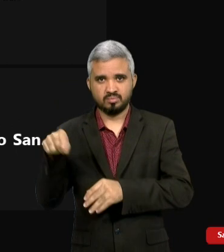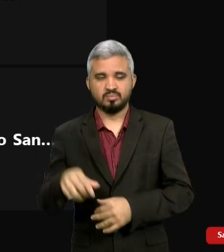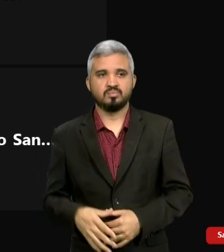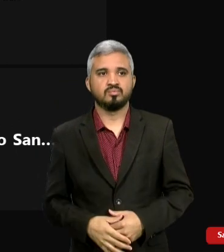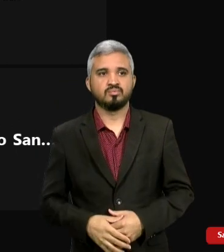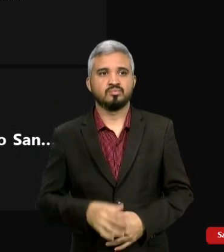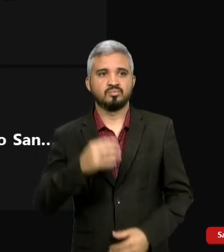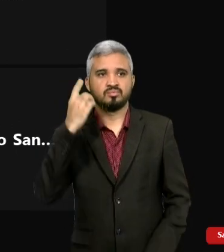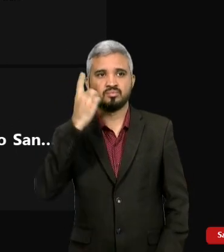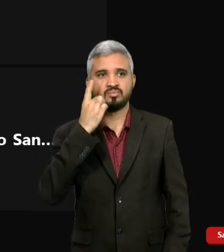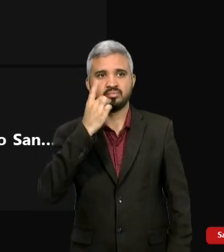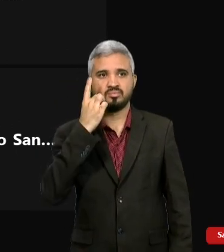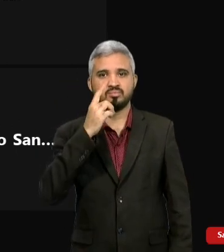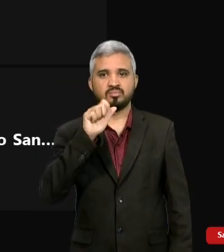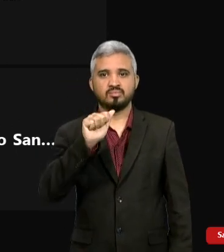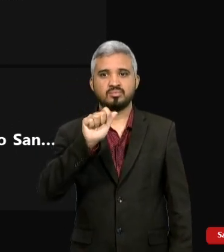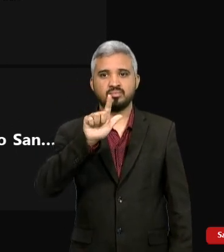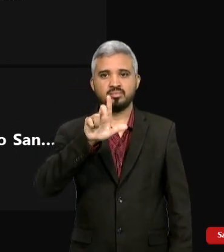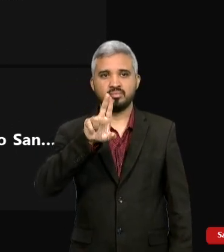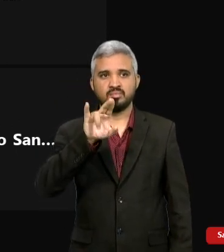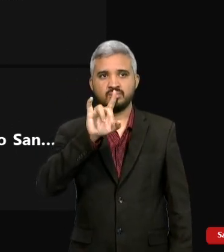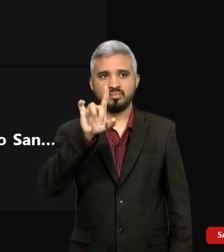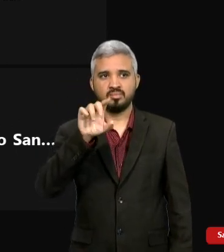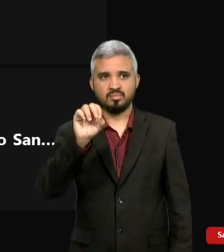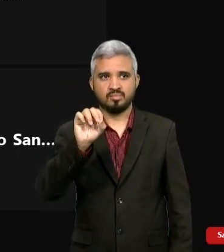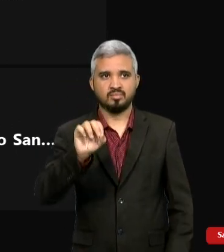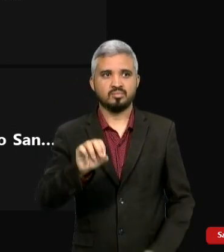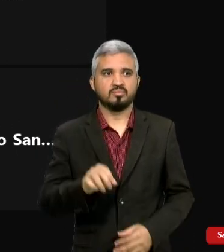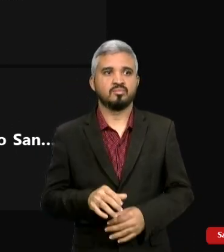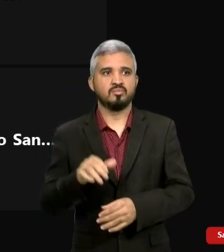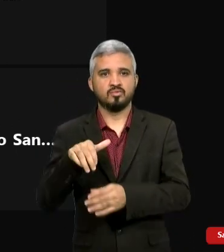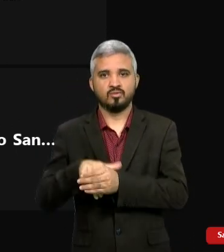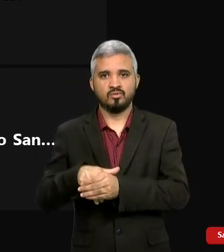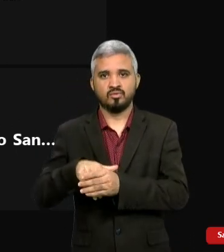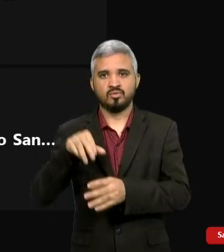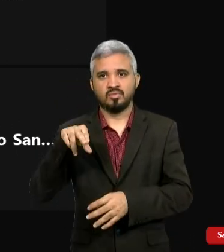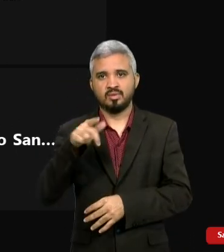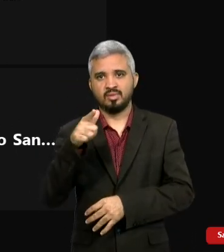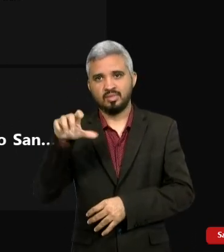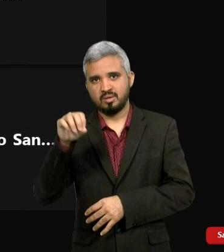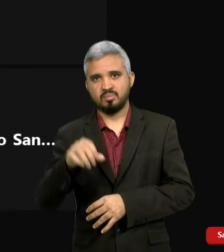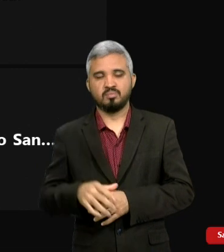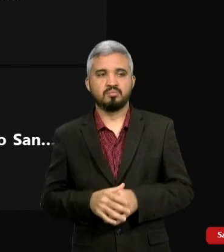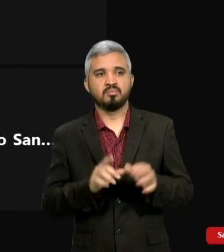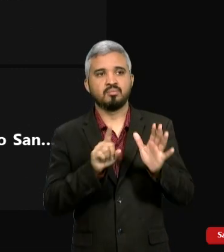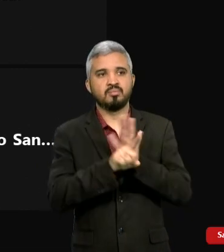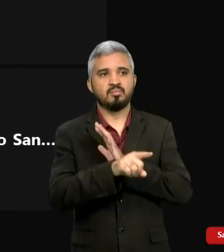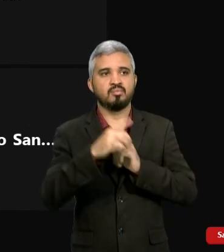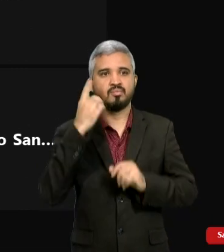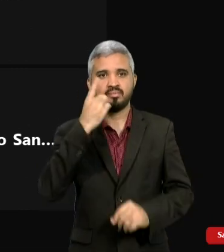Deputado Aloísio, não. Como vota o deputado Osmar Filho?